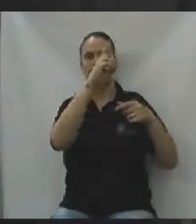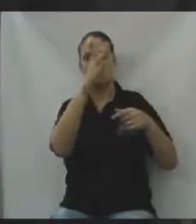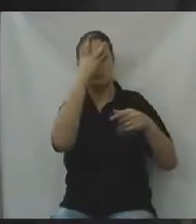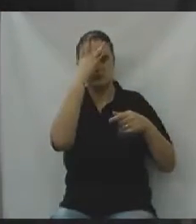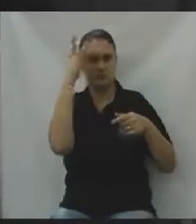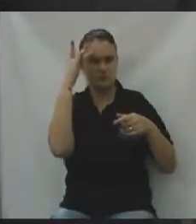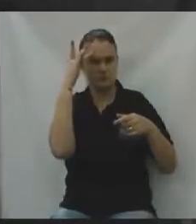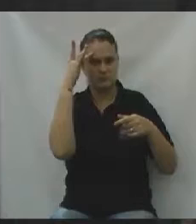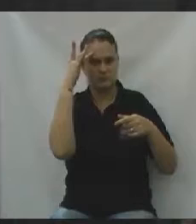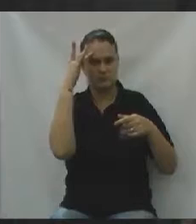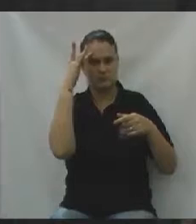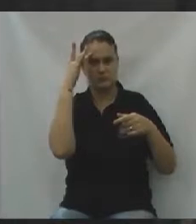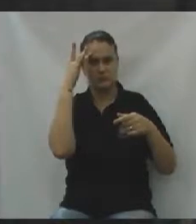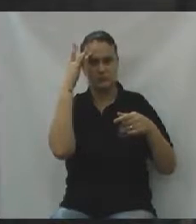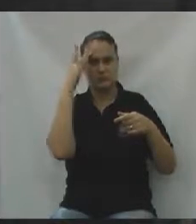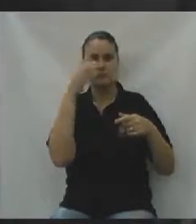munícipes